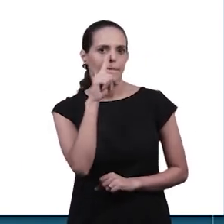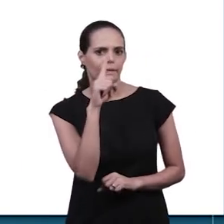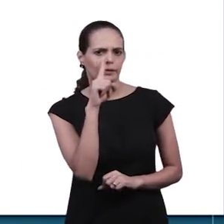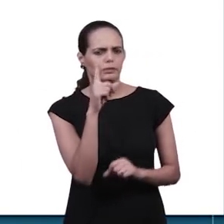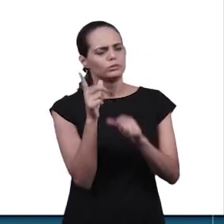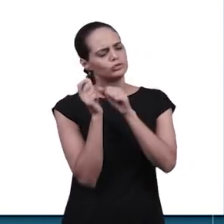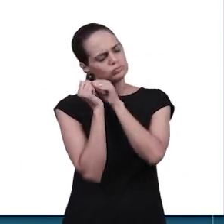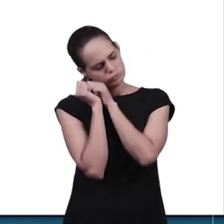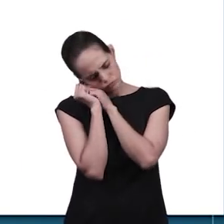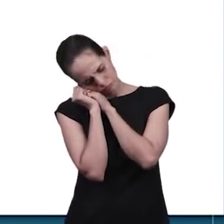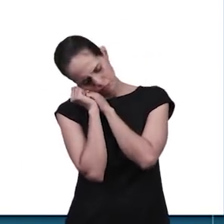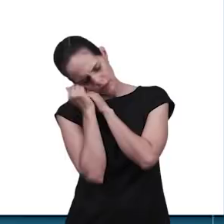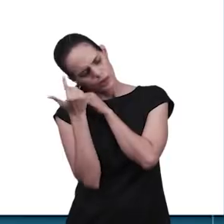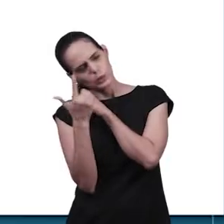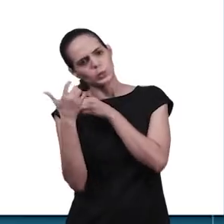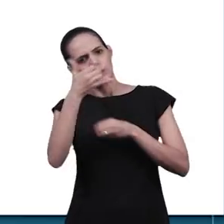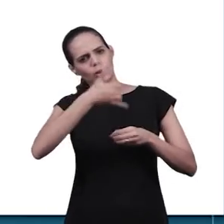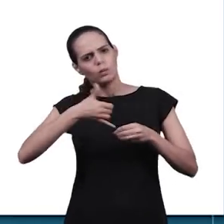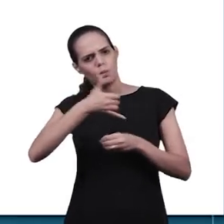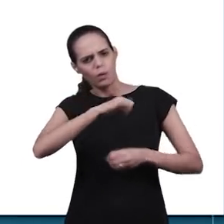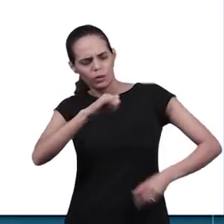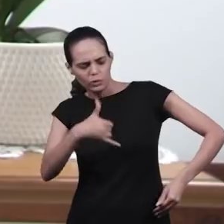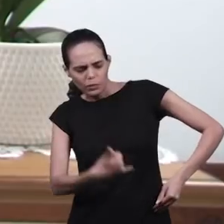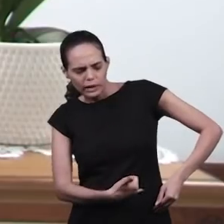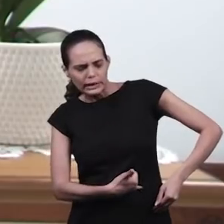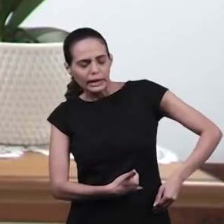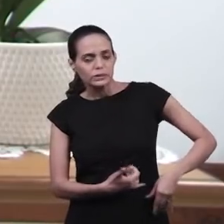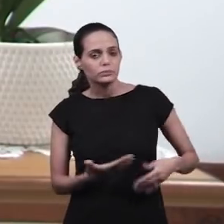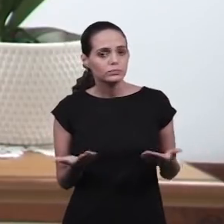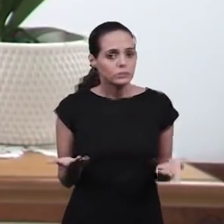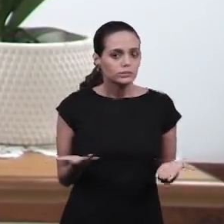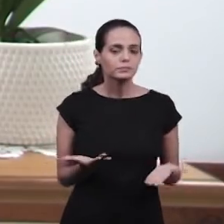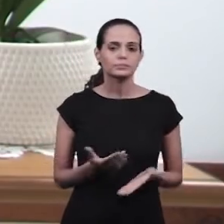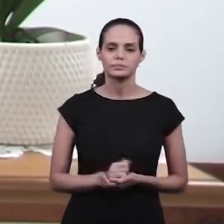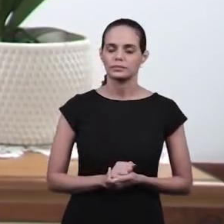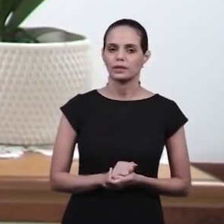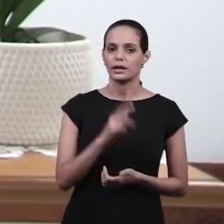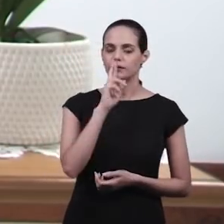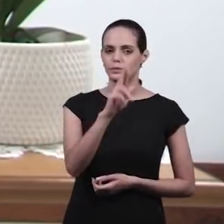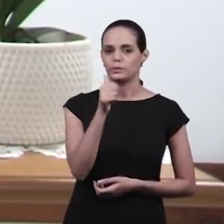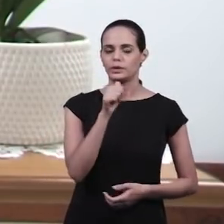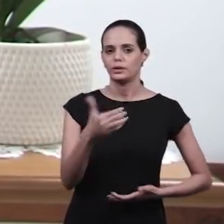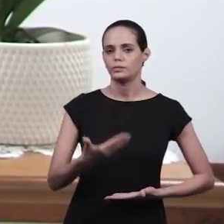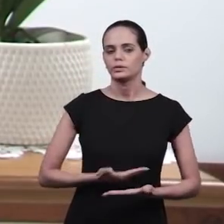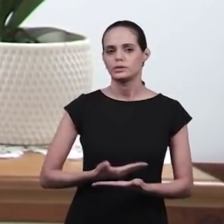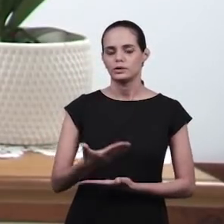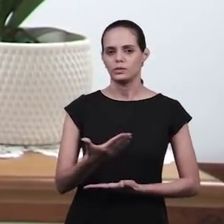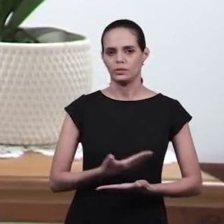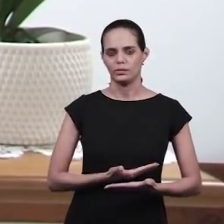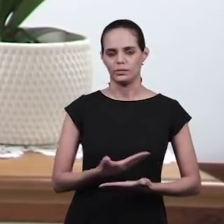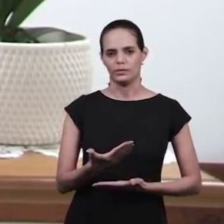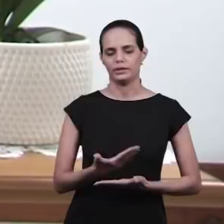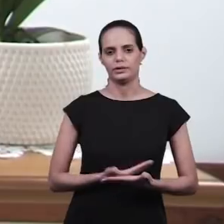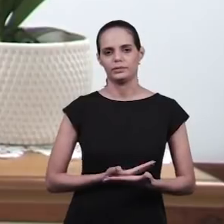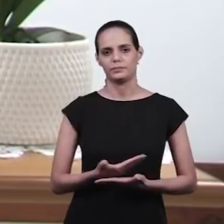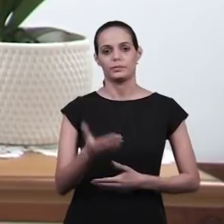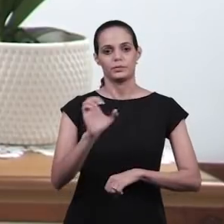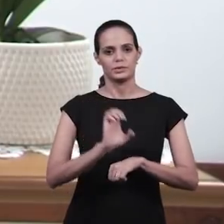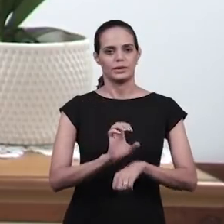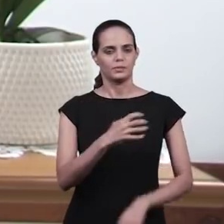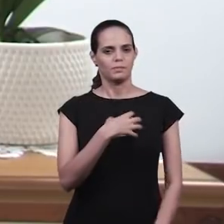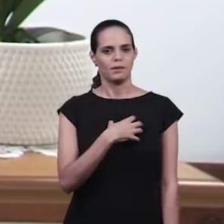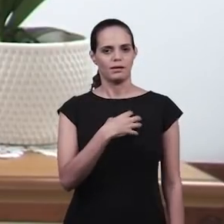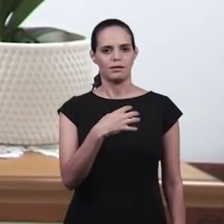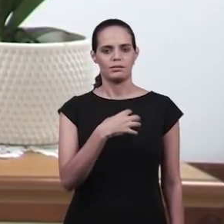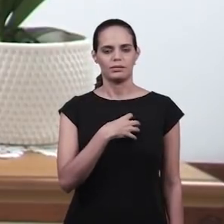de dormir sem reserva de óleo. Quem vai responder esta pergunta é uma senhora, Adriana Daltro, de